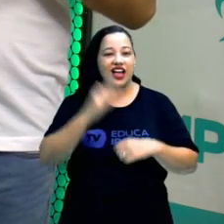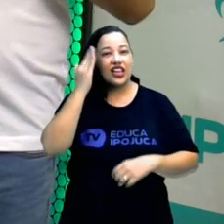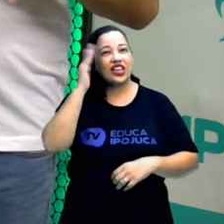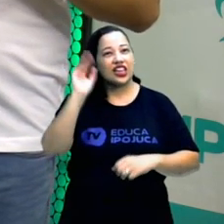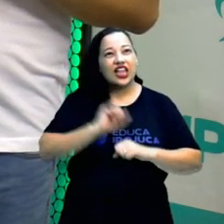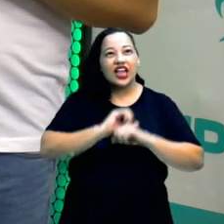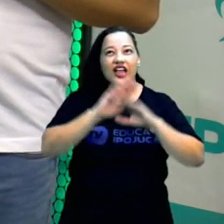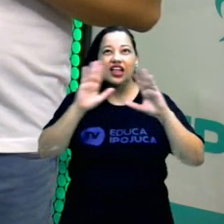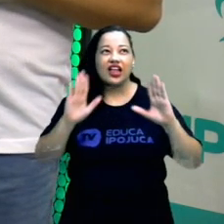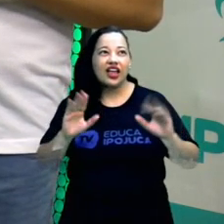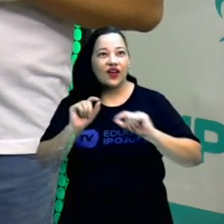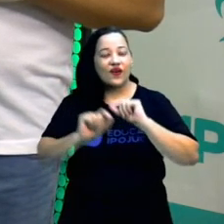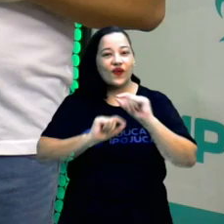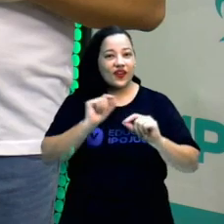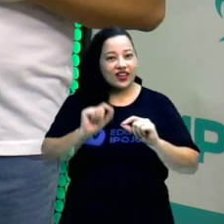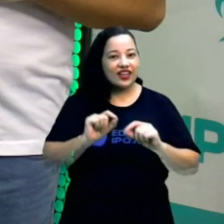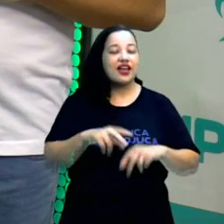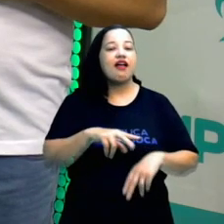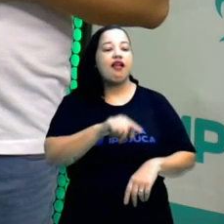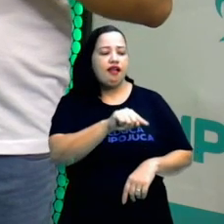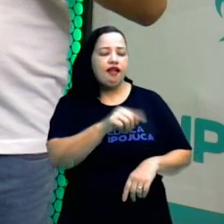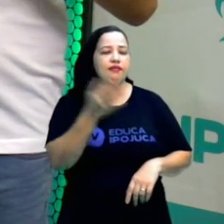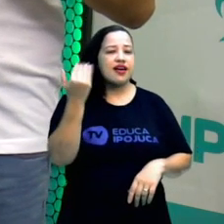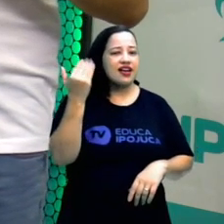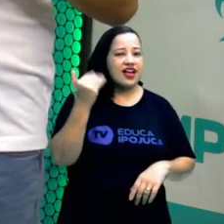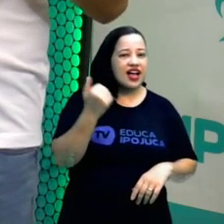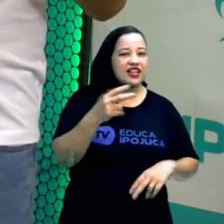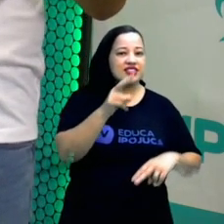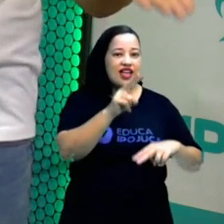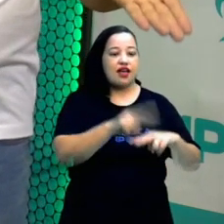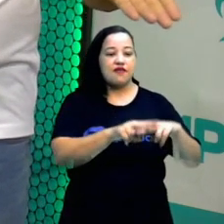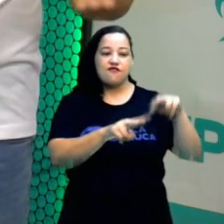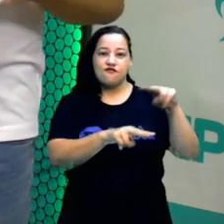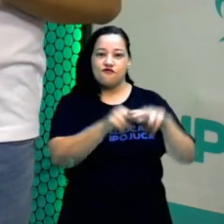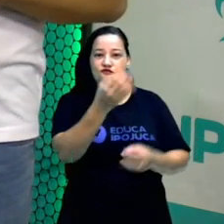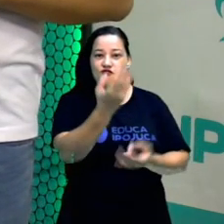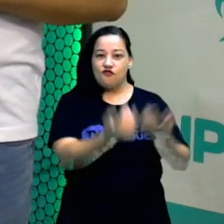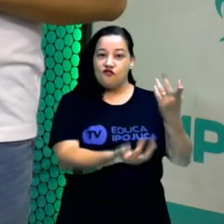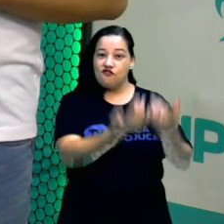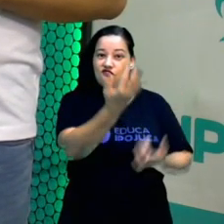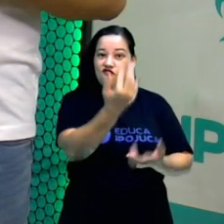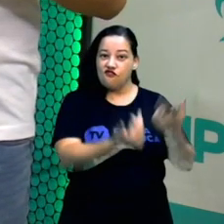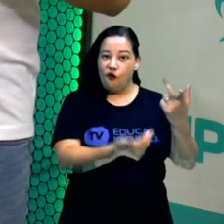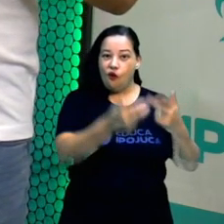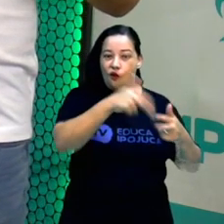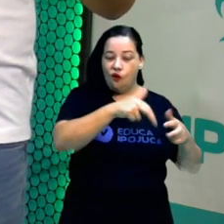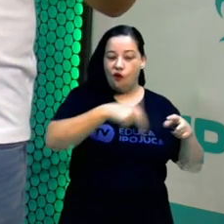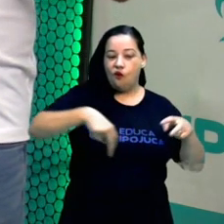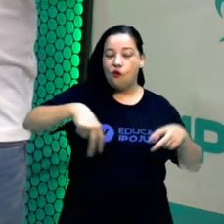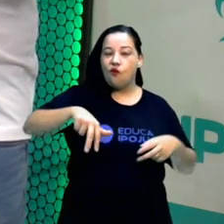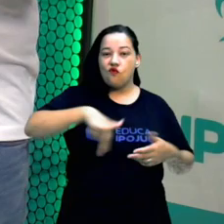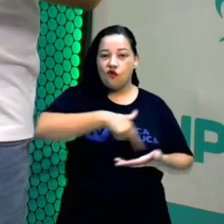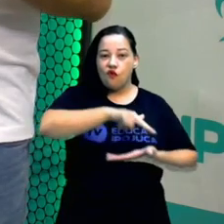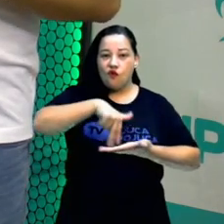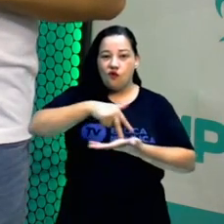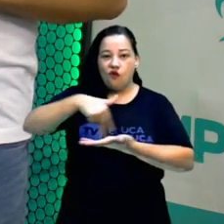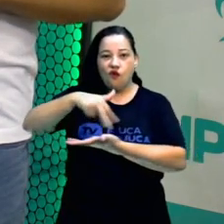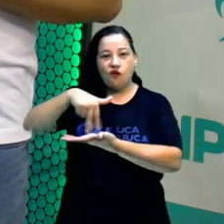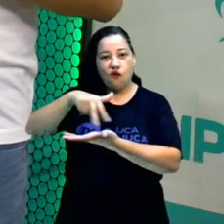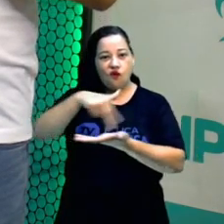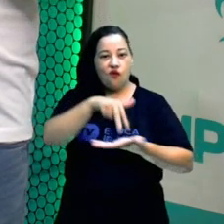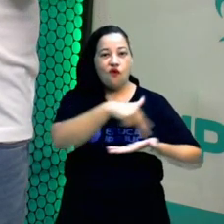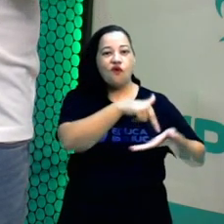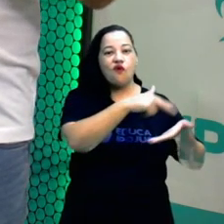principalmente ao redor das fogueiras, celebrando a caça adquirida ou a colheita que eles